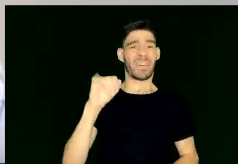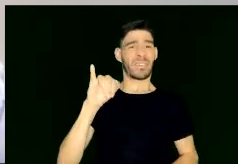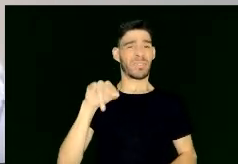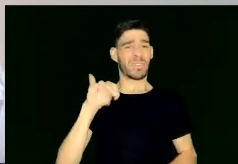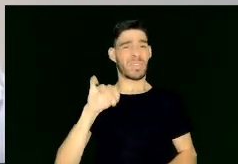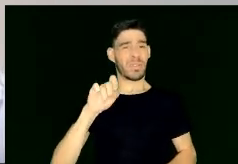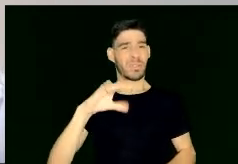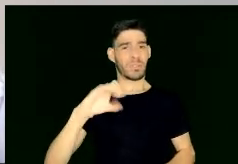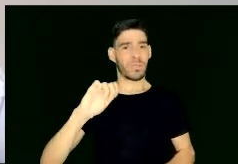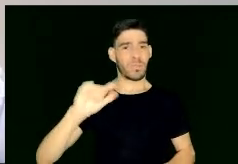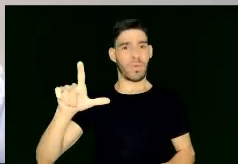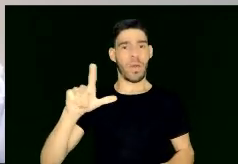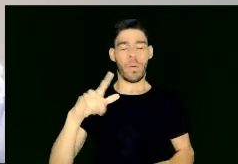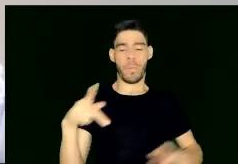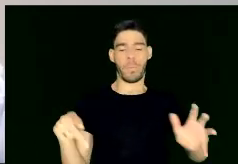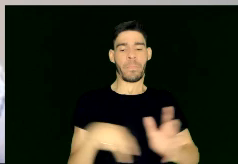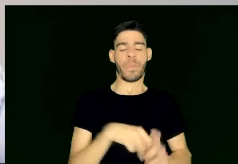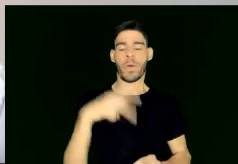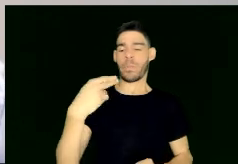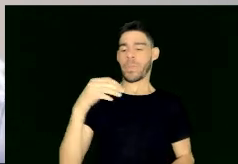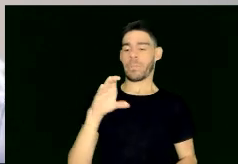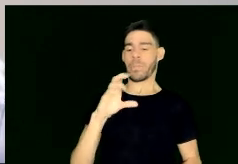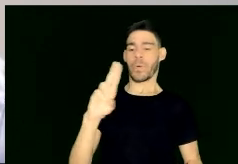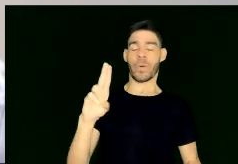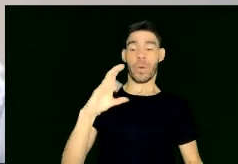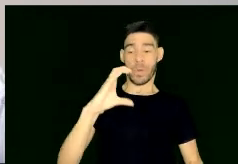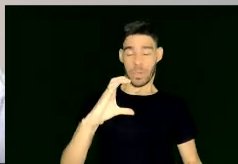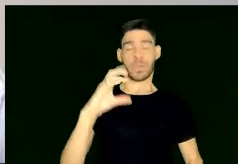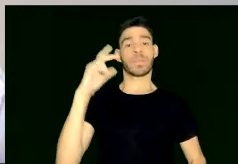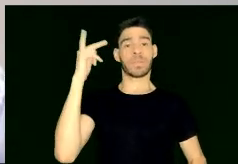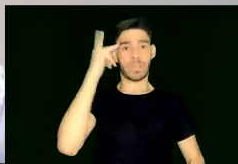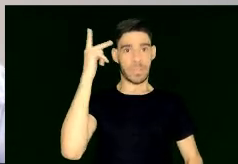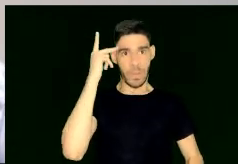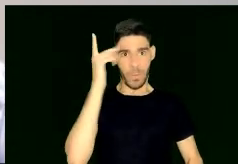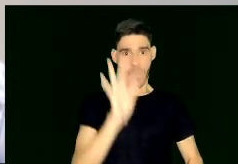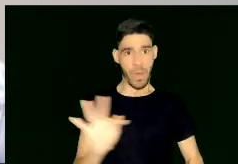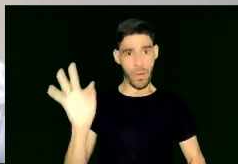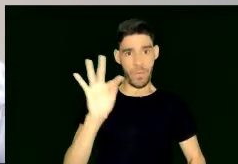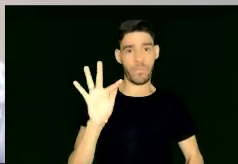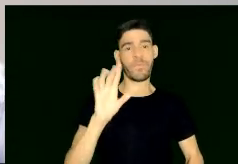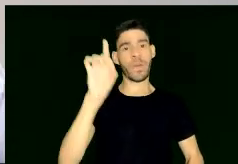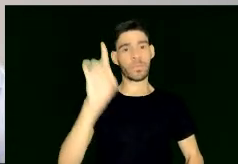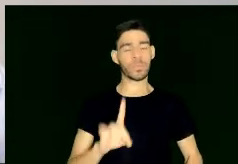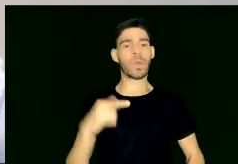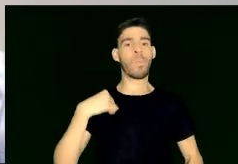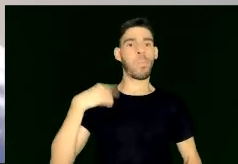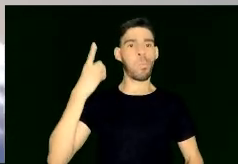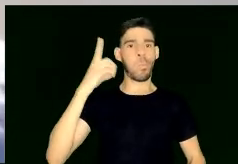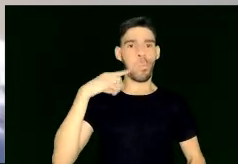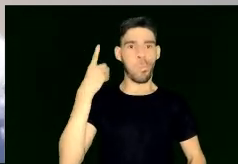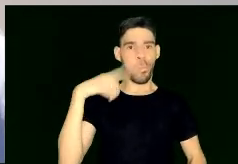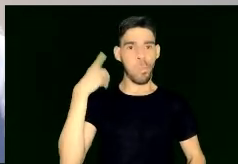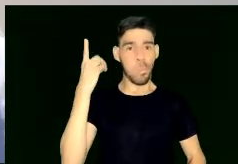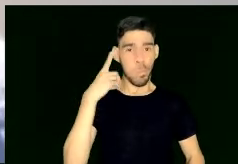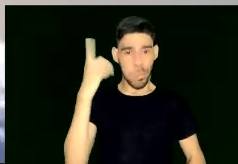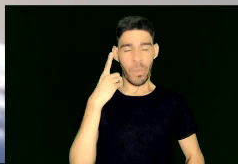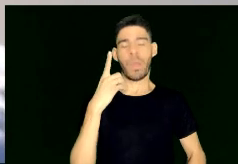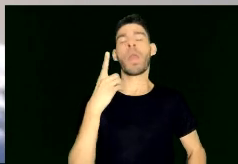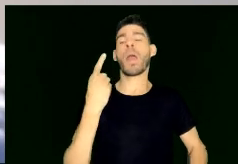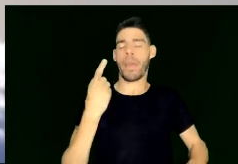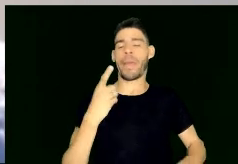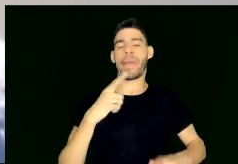Propriedade Intelectual da PUC de São Paulo, na Faculdade de Direito. Eu sou